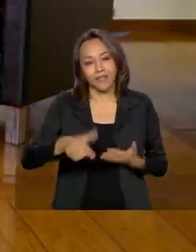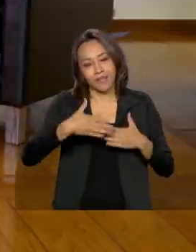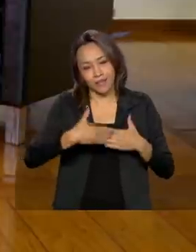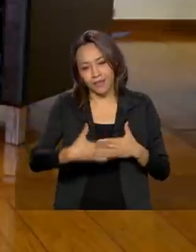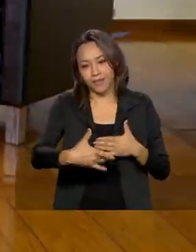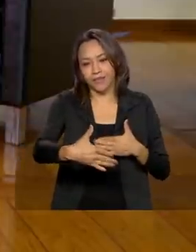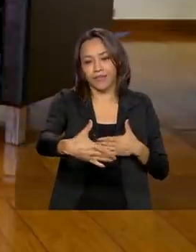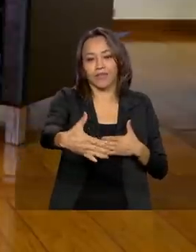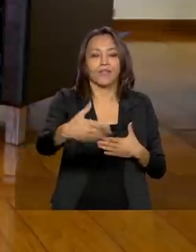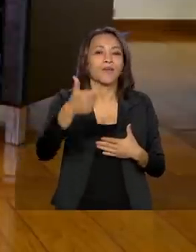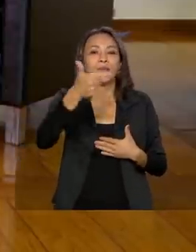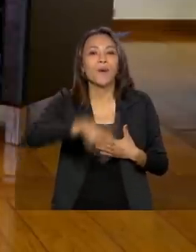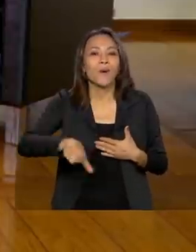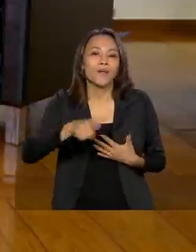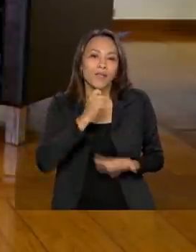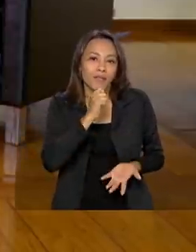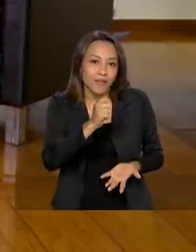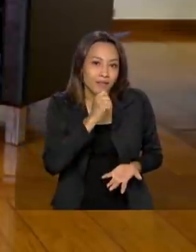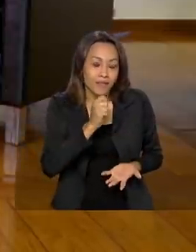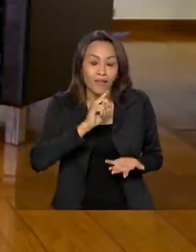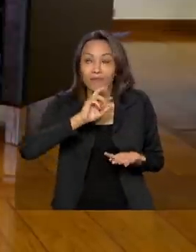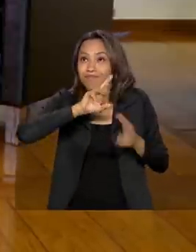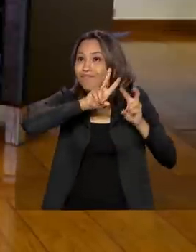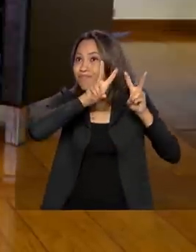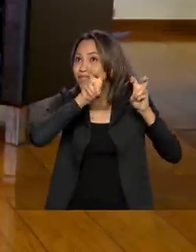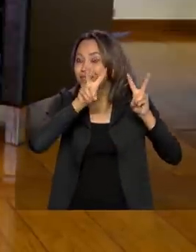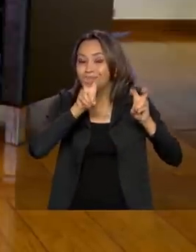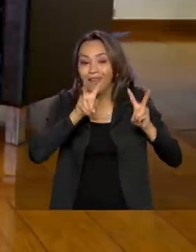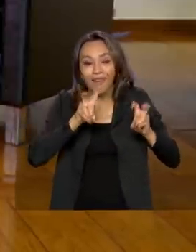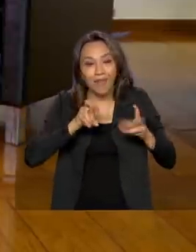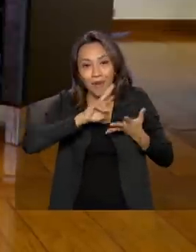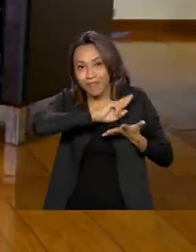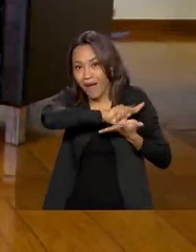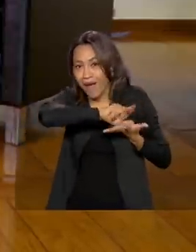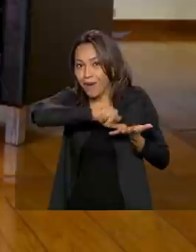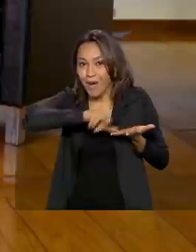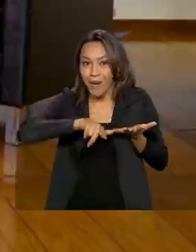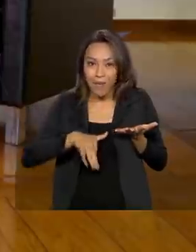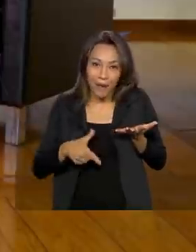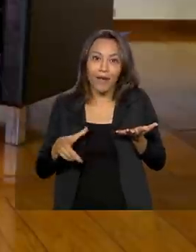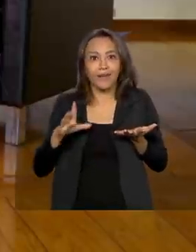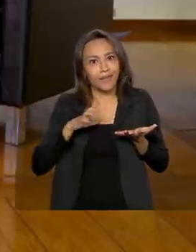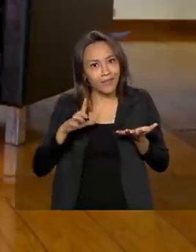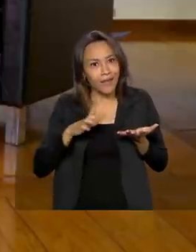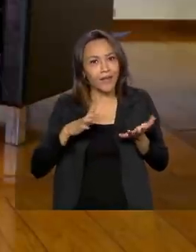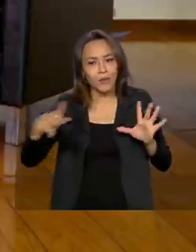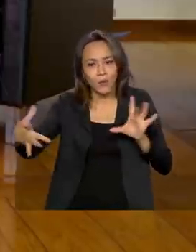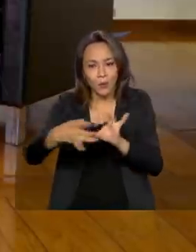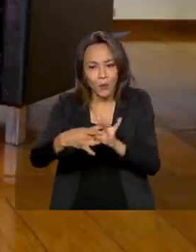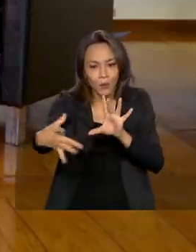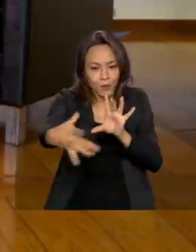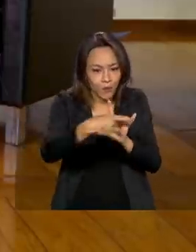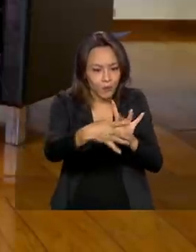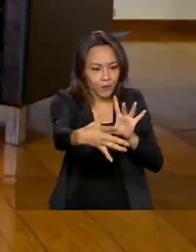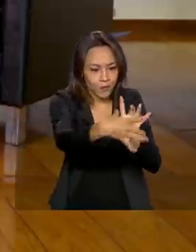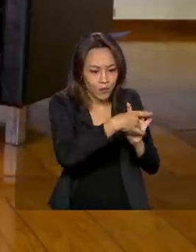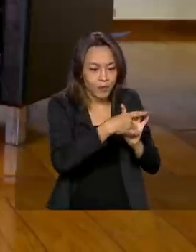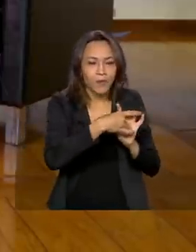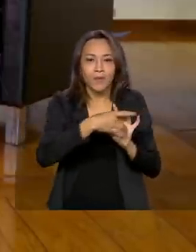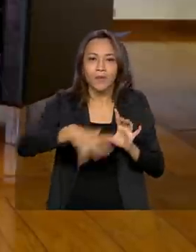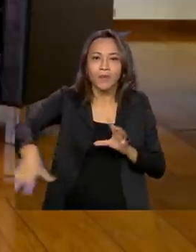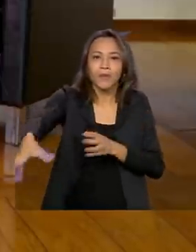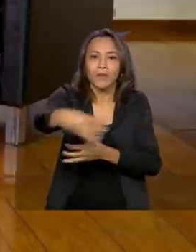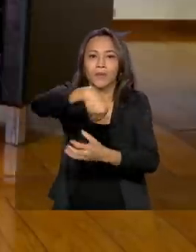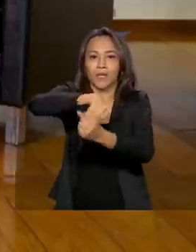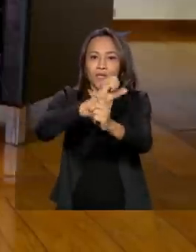desse ano de uma nova edição. São muitos assuntos aqui no Ministério do Ambiente, estabelece interface com vários segmentos da sociedade,